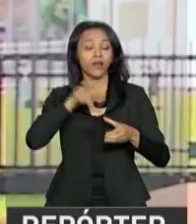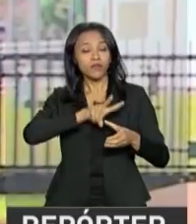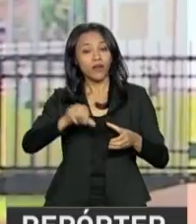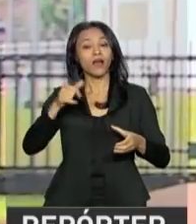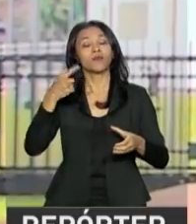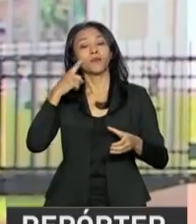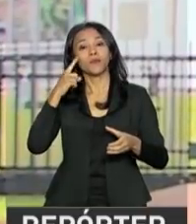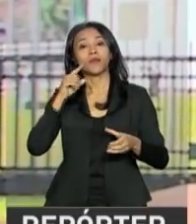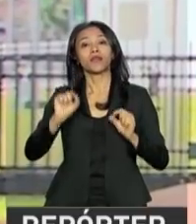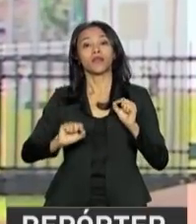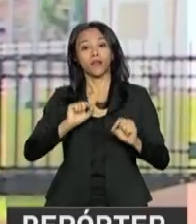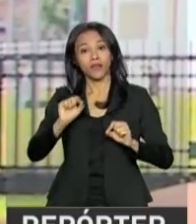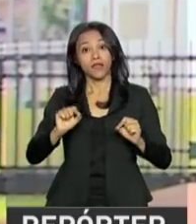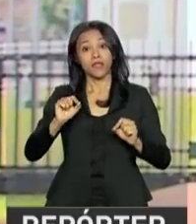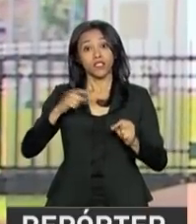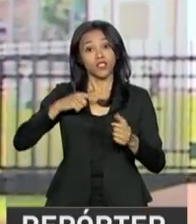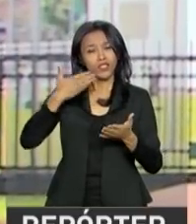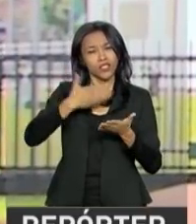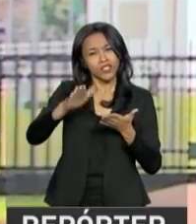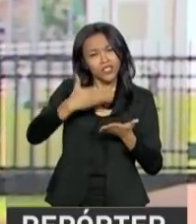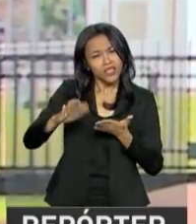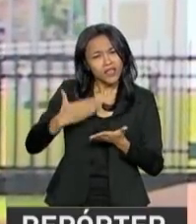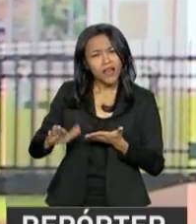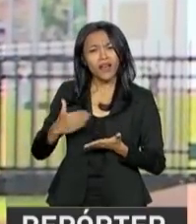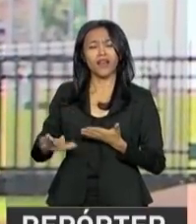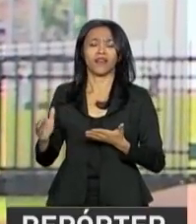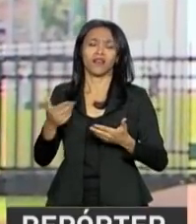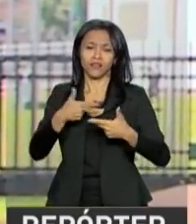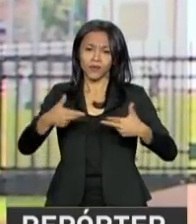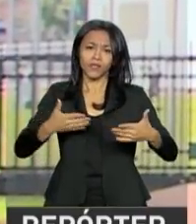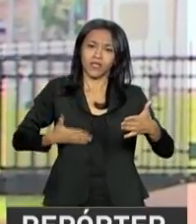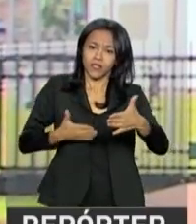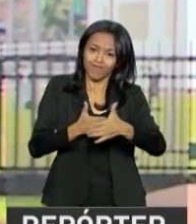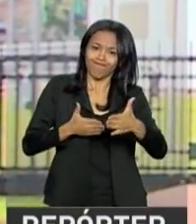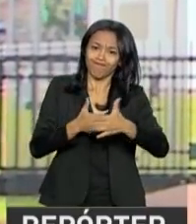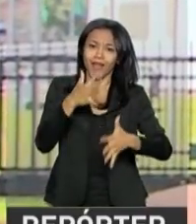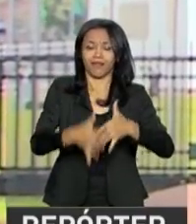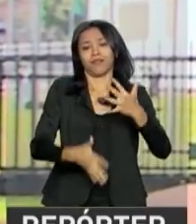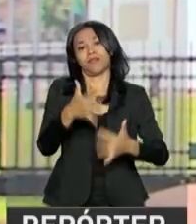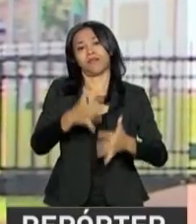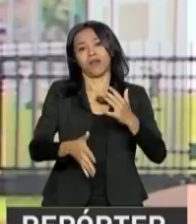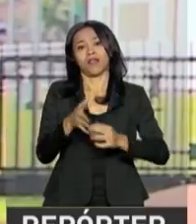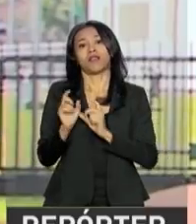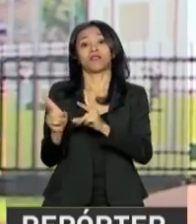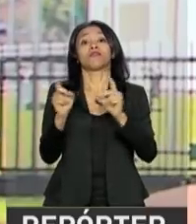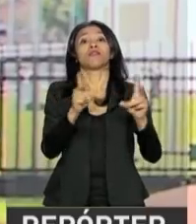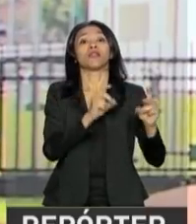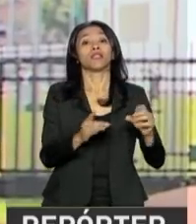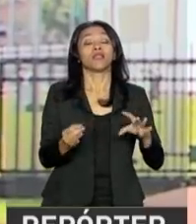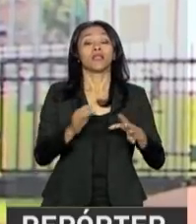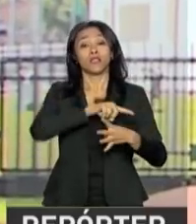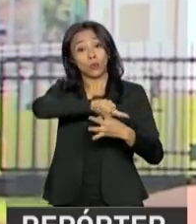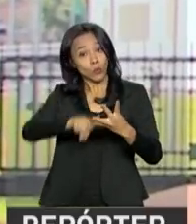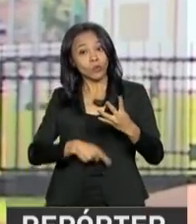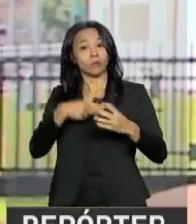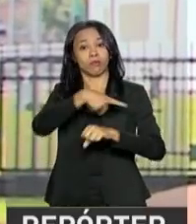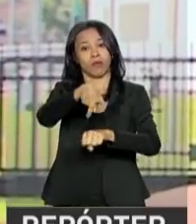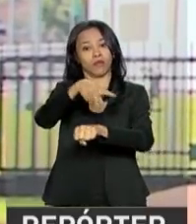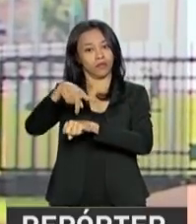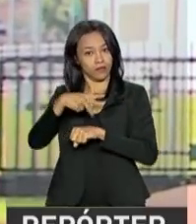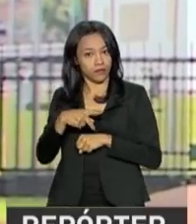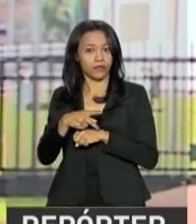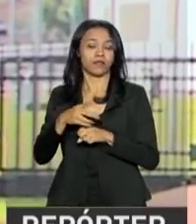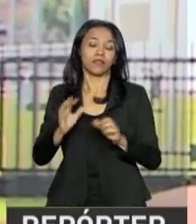na eliminação de barreiras que dificultam o comércio regional modernizando os regulamentos e dando mais eficiência